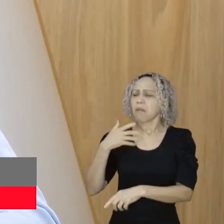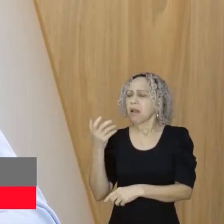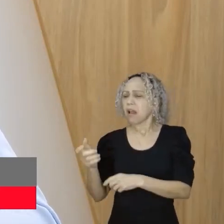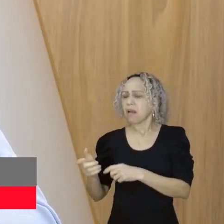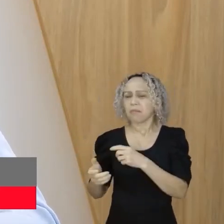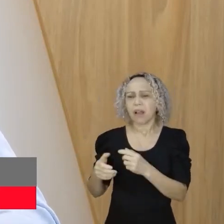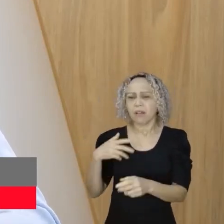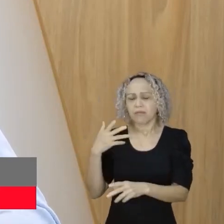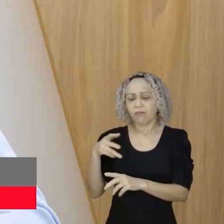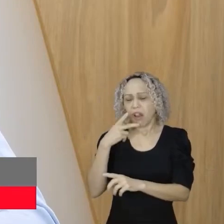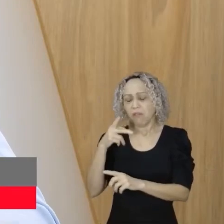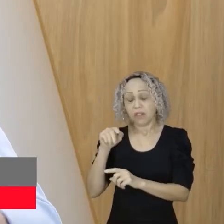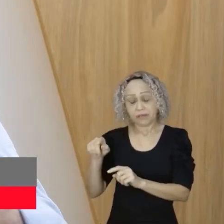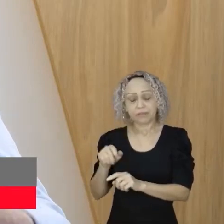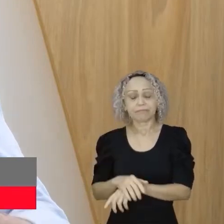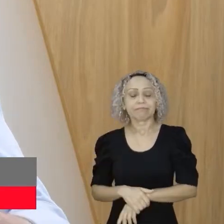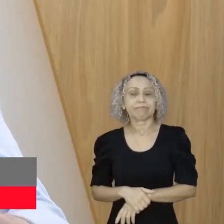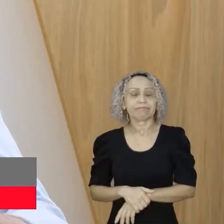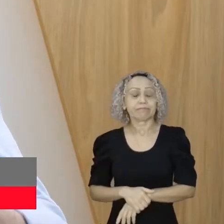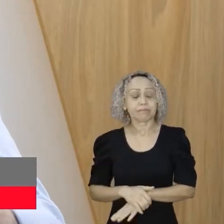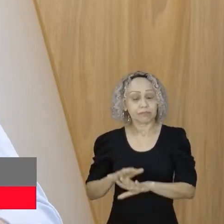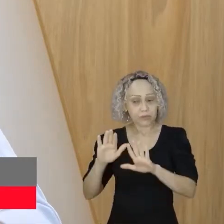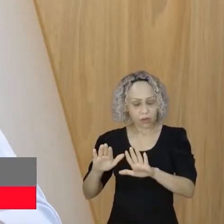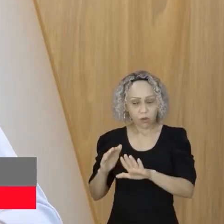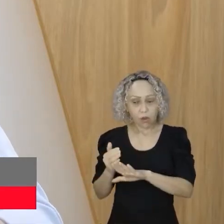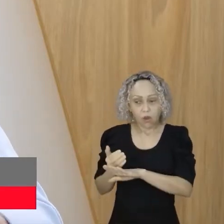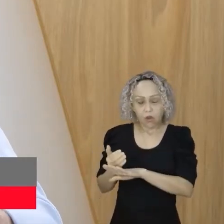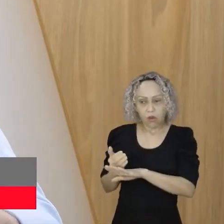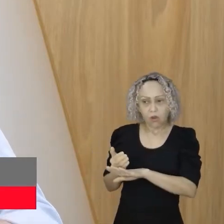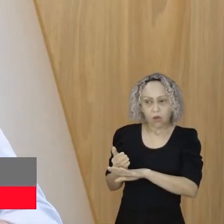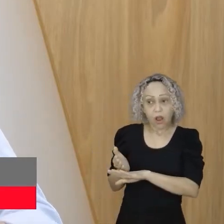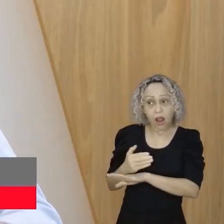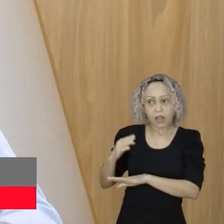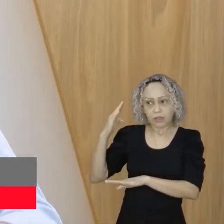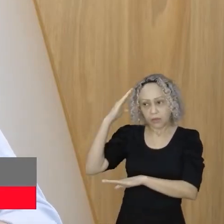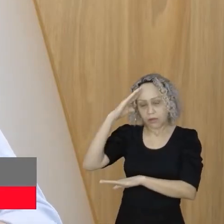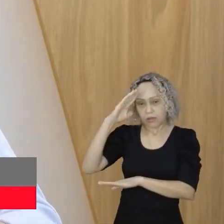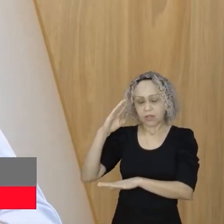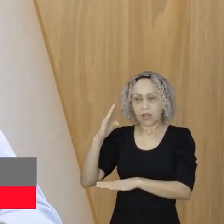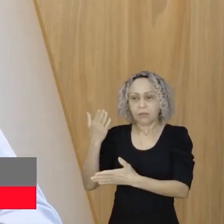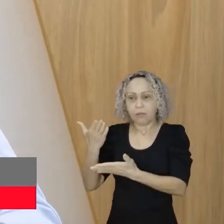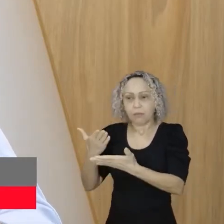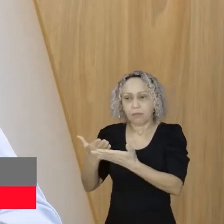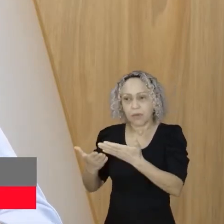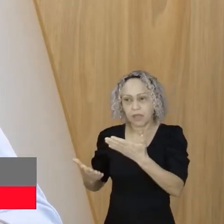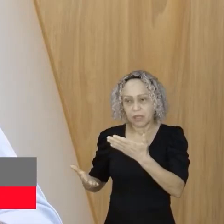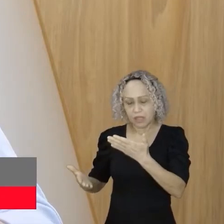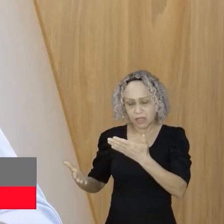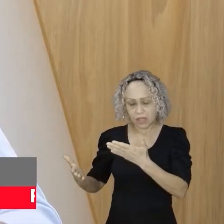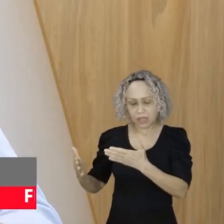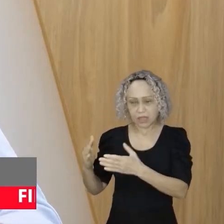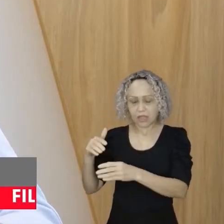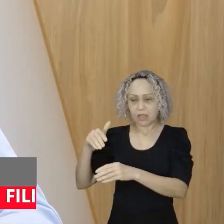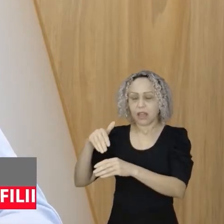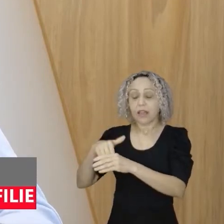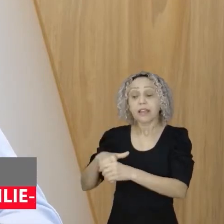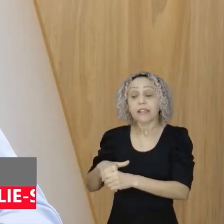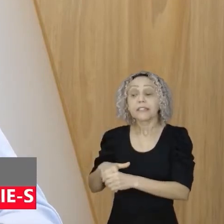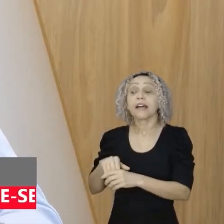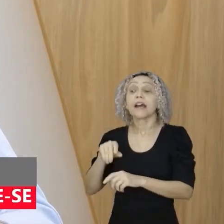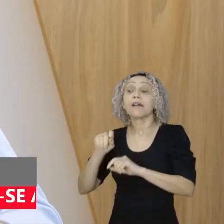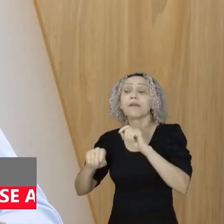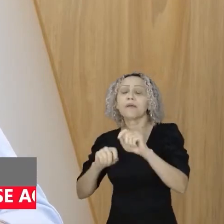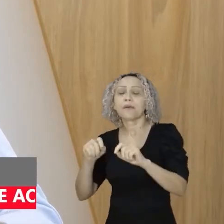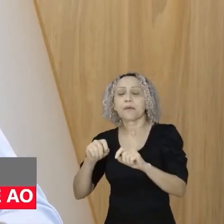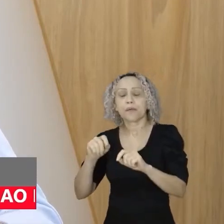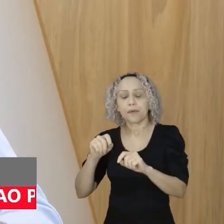quando o Bolsonaro perde as eleições, aliás, antes de perder no segundo turno, já tentou fazer com que houvesse fraude eleitoral através